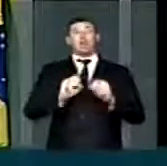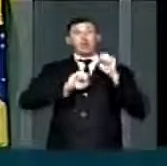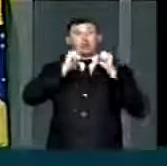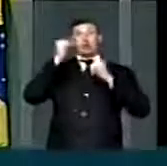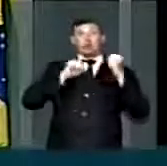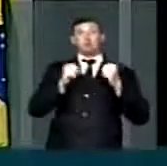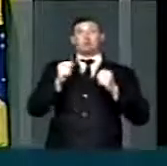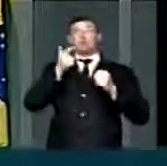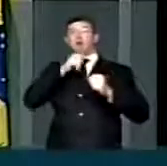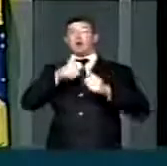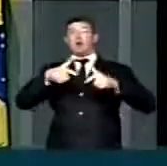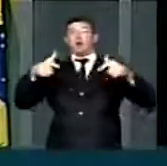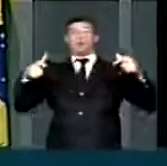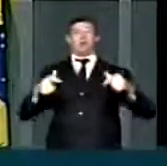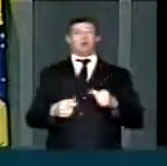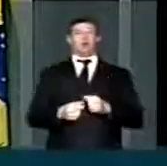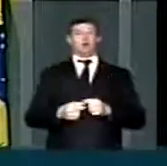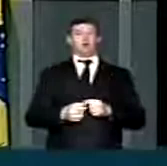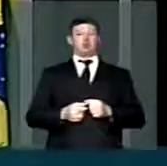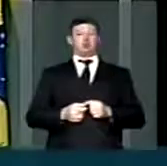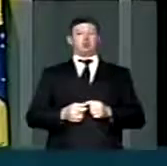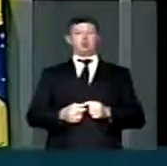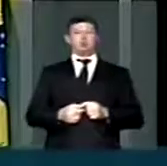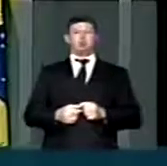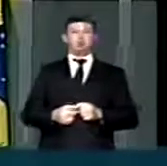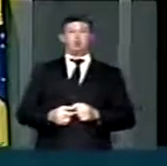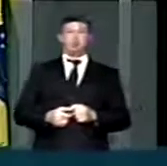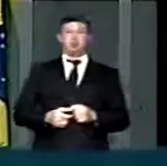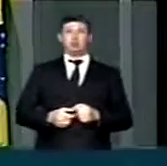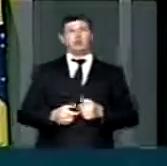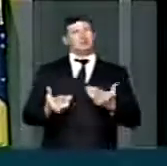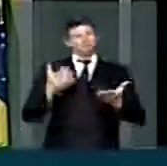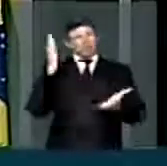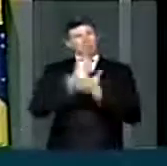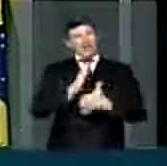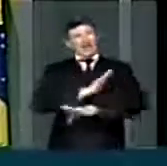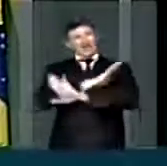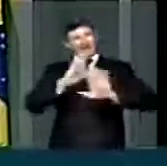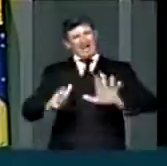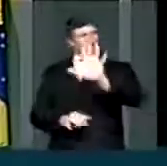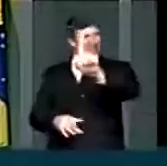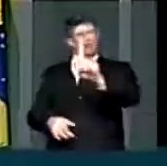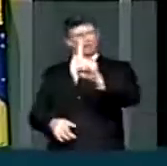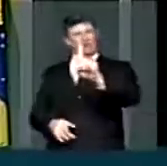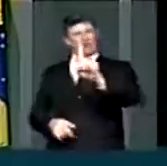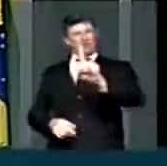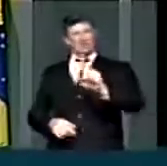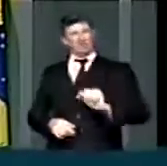indústria crescendo como é a da Zona Franca de Manaus? Então temos que acabar com essa